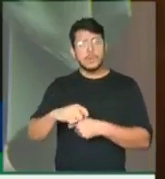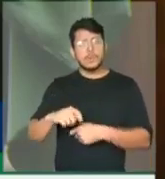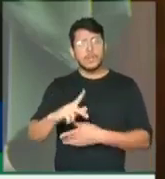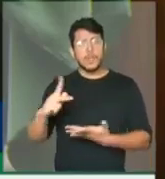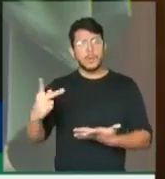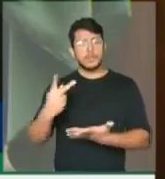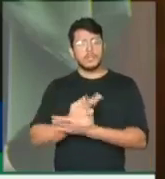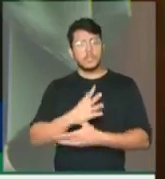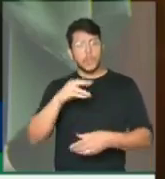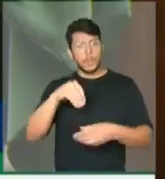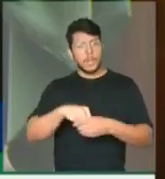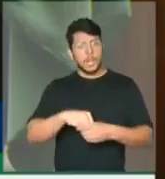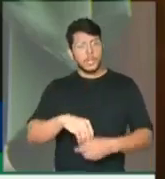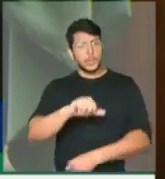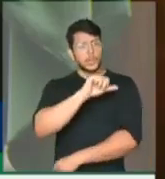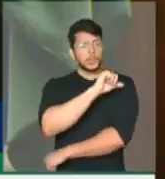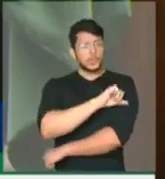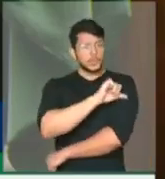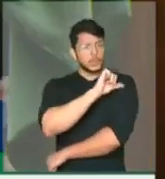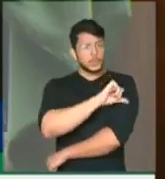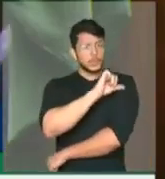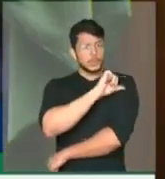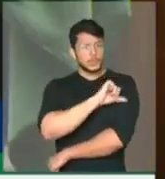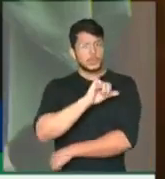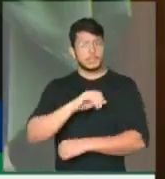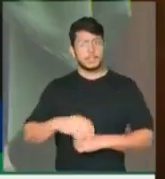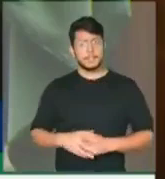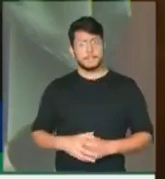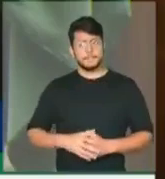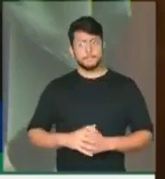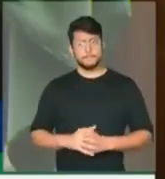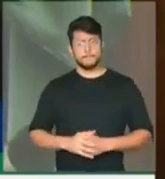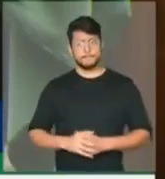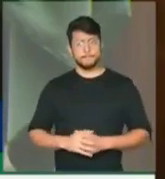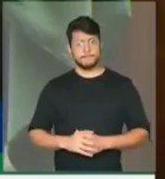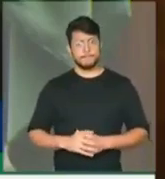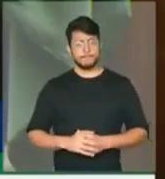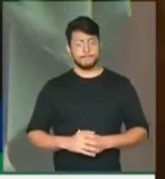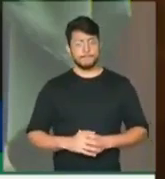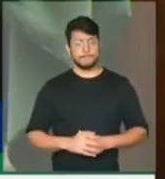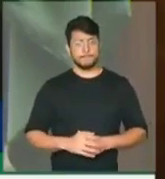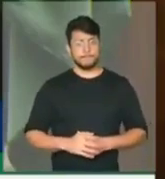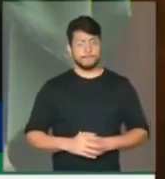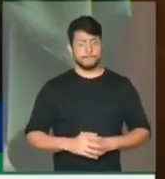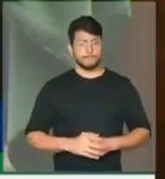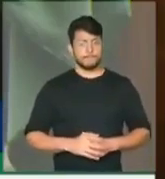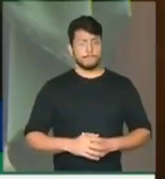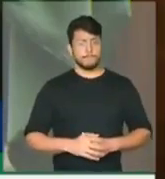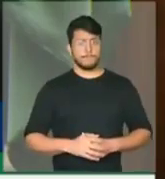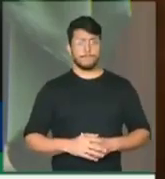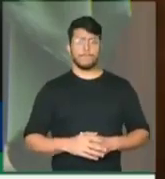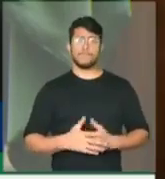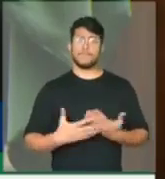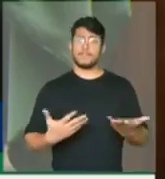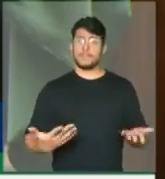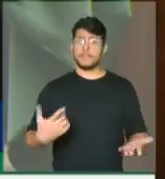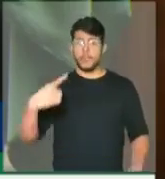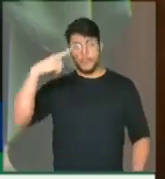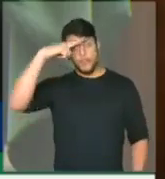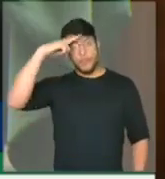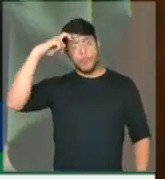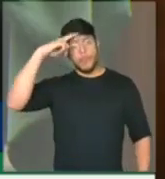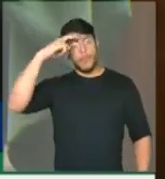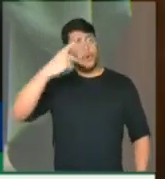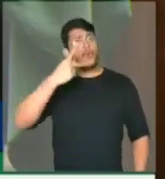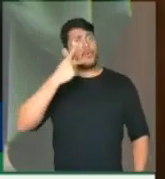no estado do Rio de Janeiro, incluindo a posse de não sei quantos imóveis. Sérgio Moro diz